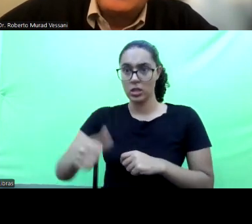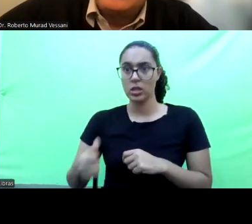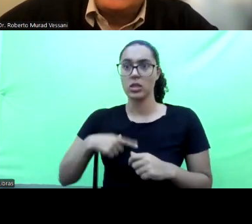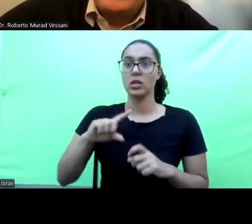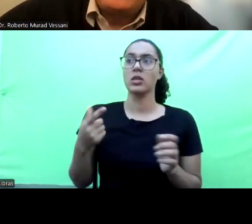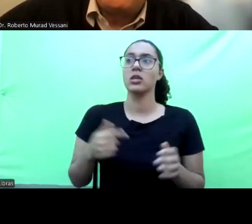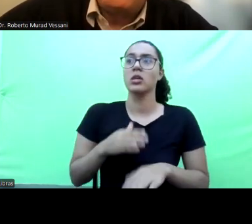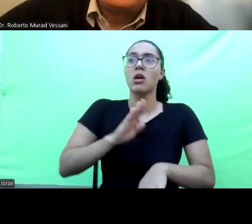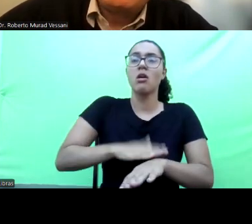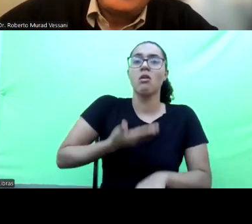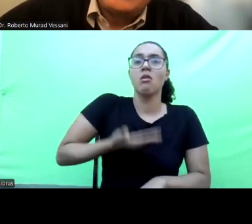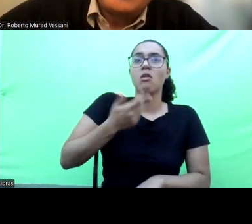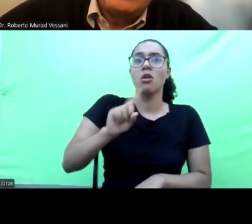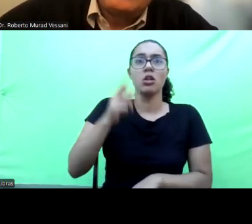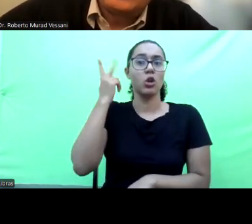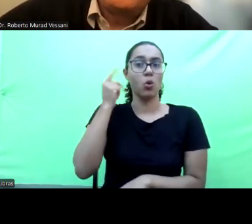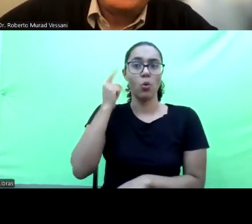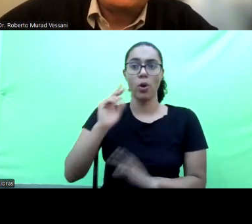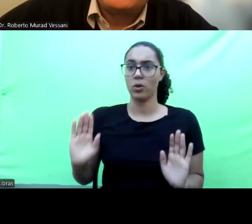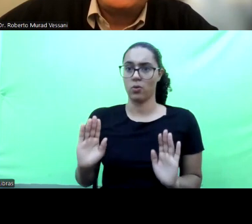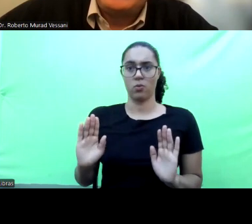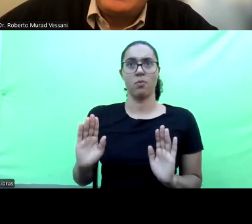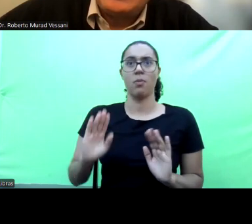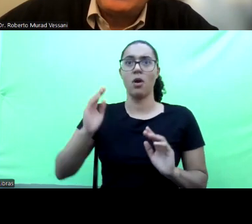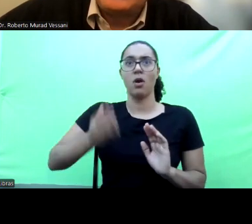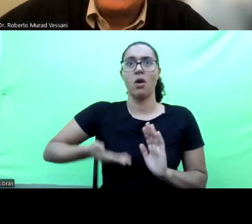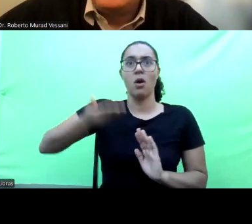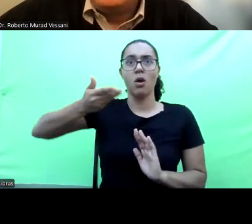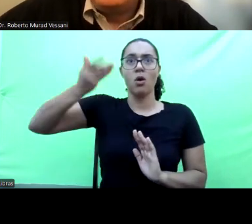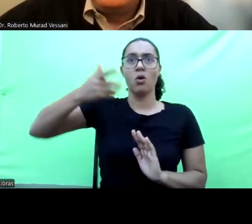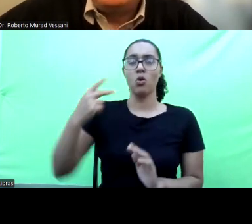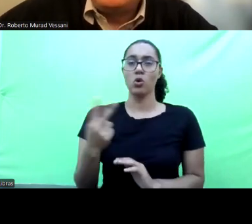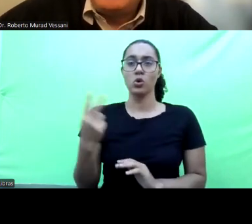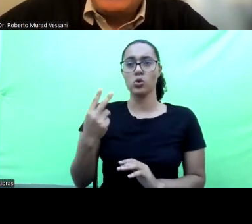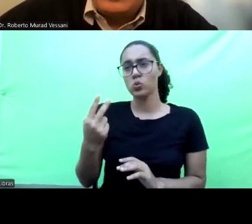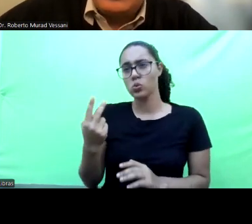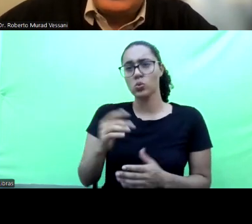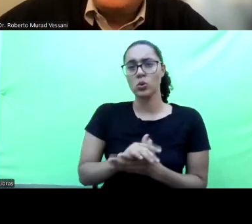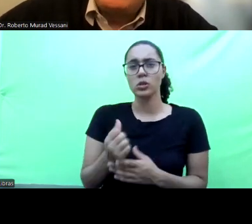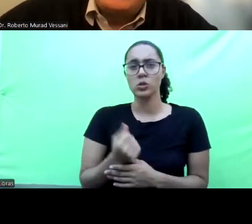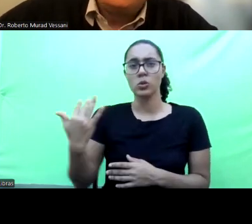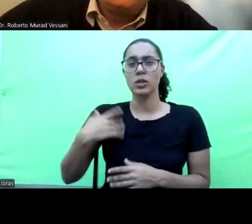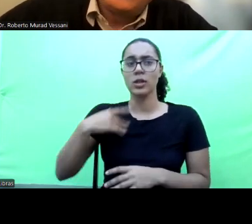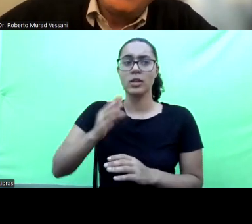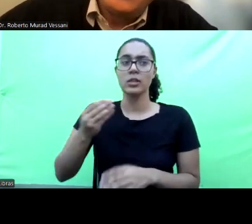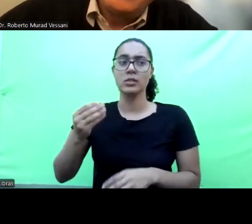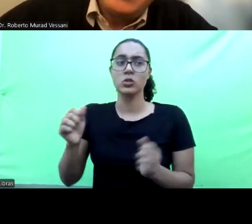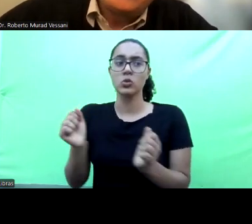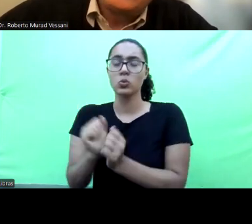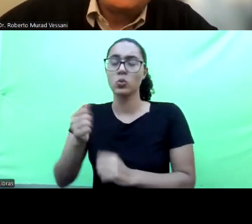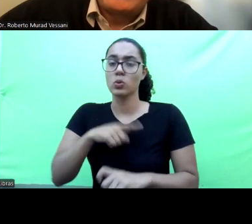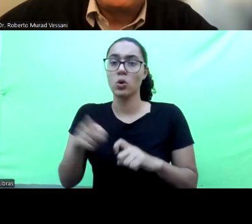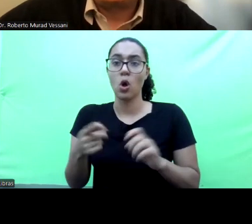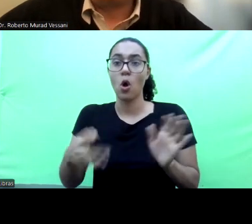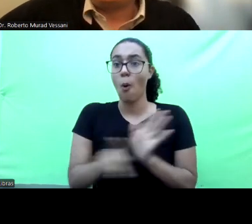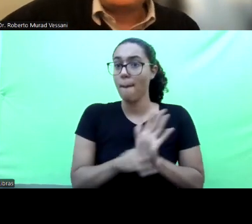né? Não é incomum essa variação superar os 2 milímetros, entre médicos. E também, no próprio